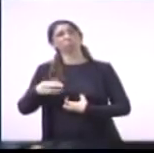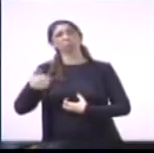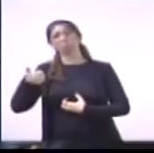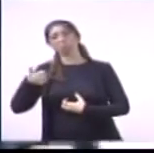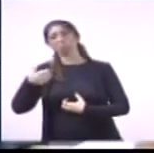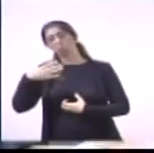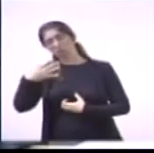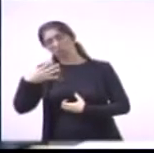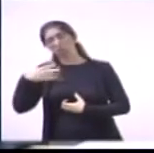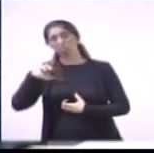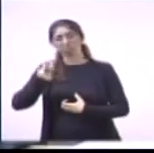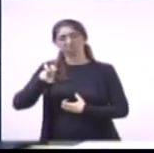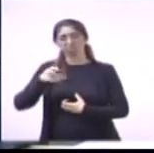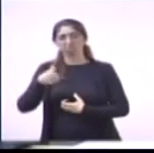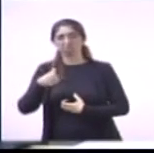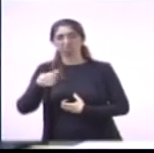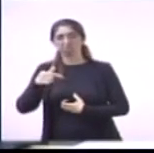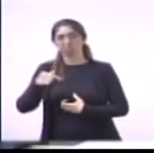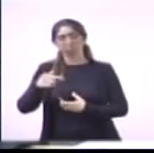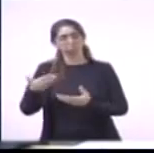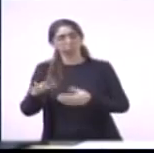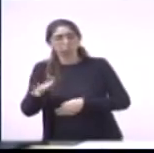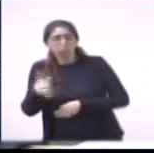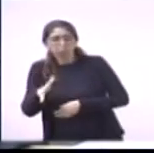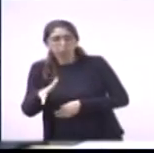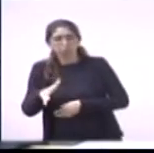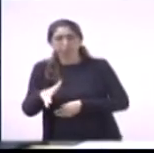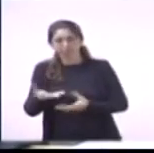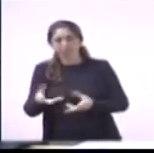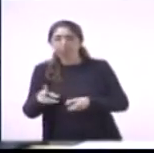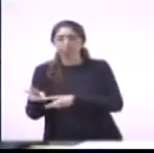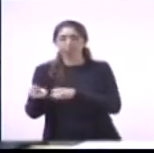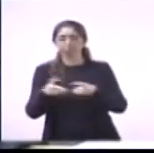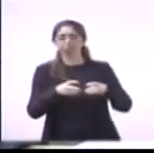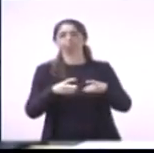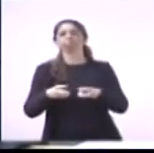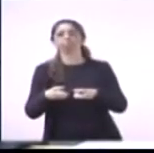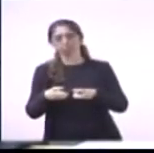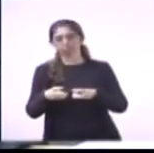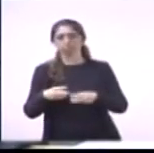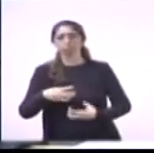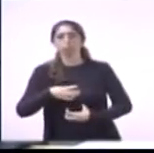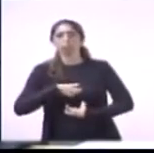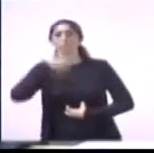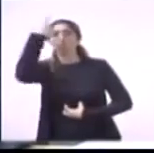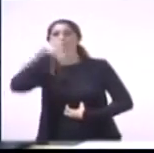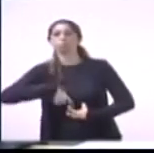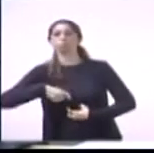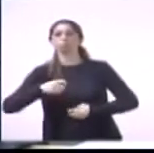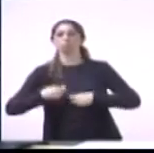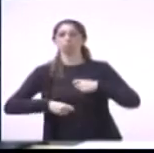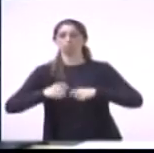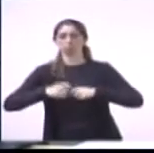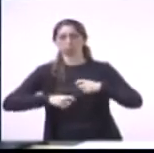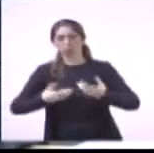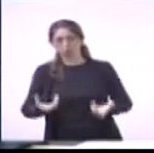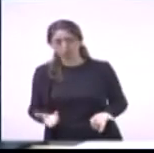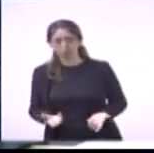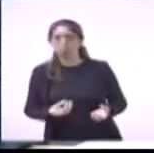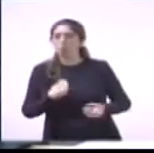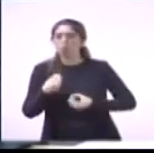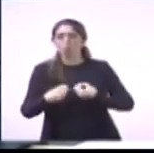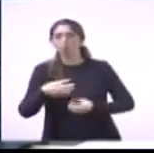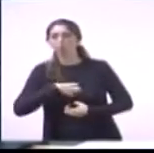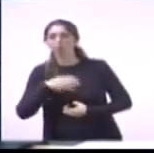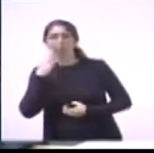6, 7 anos, a sexualidade já está latente, já está presente, já está se manifestando,